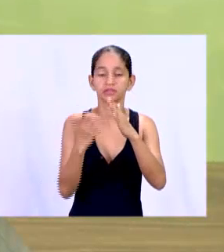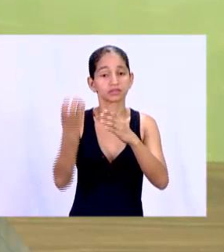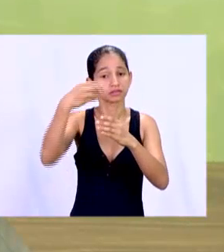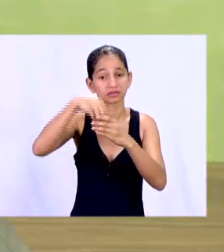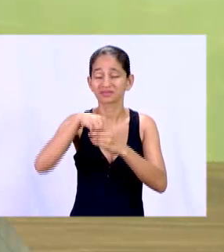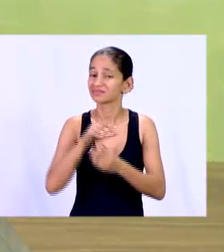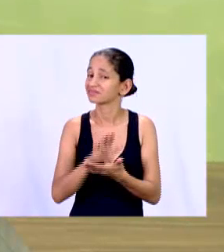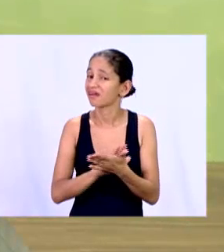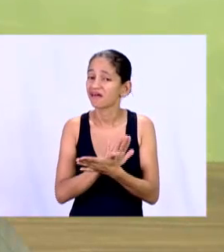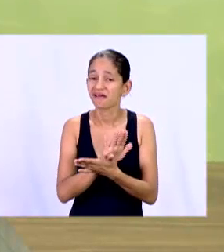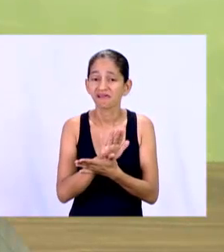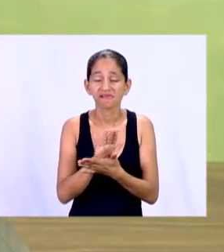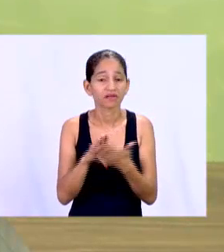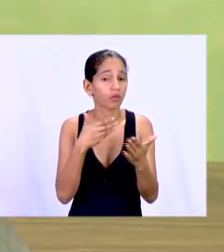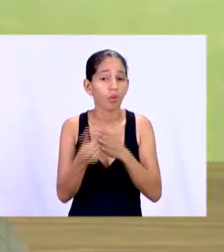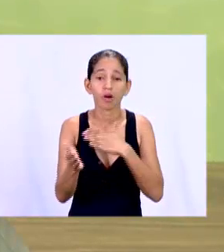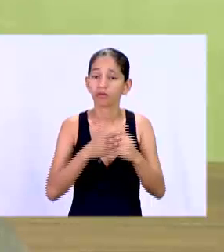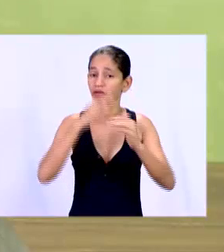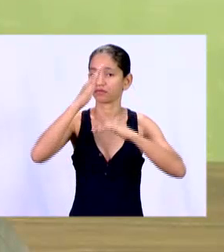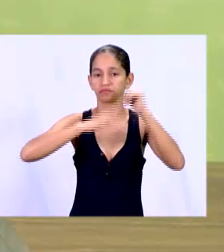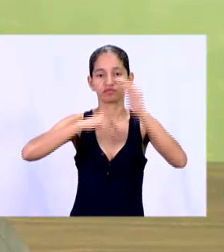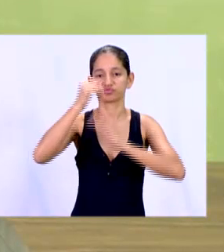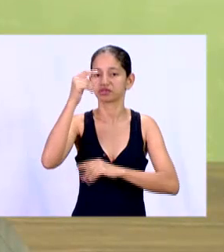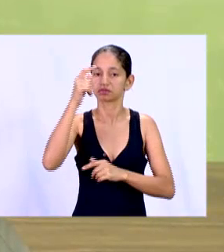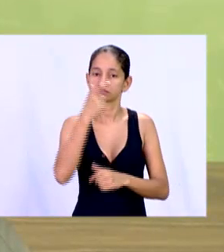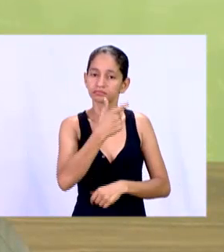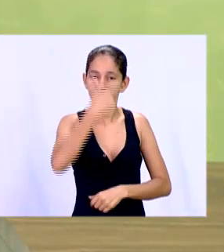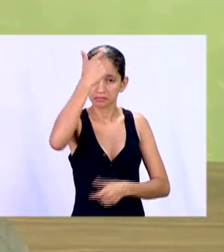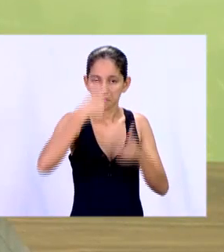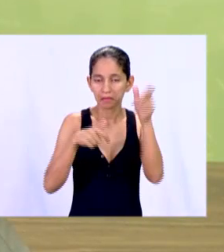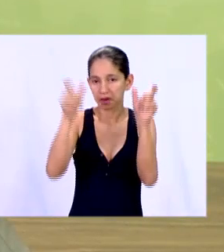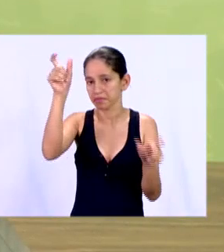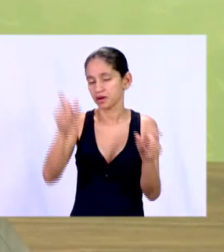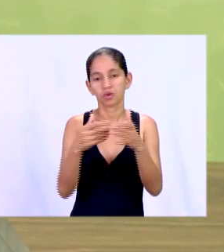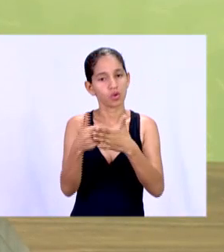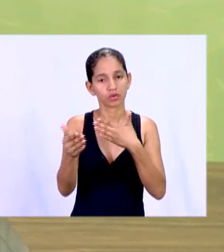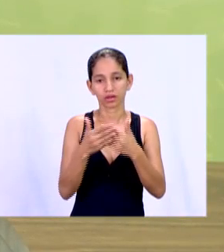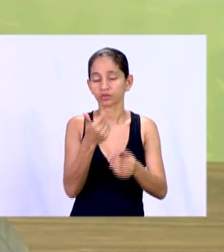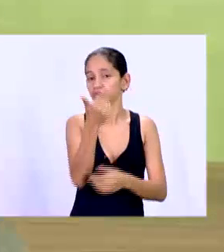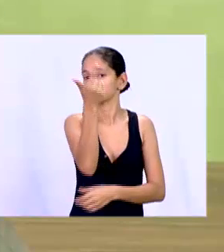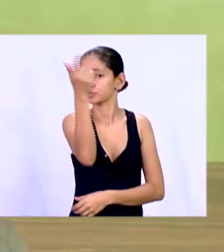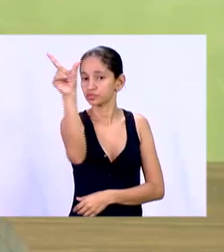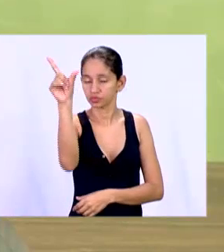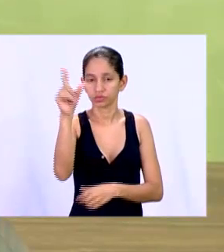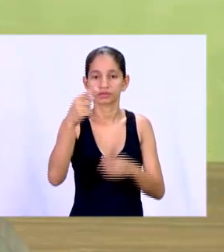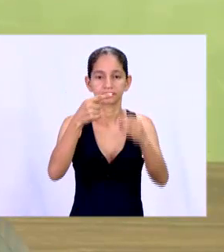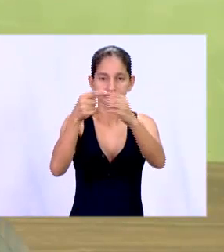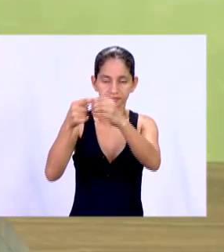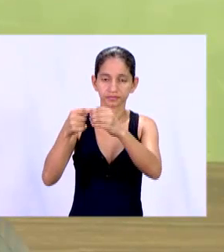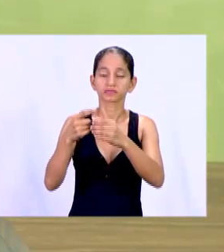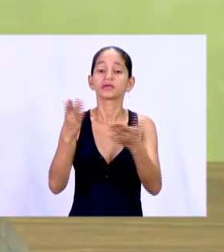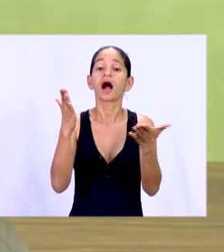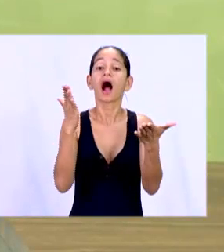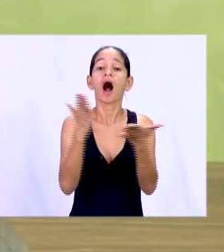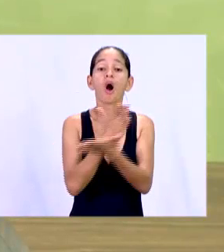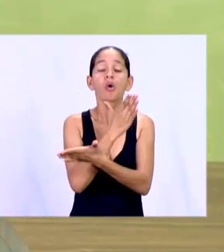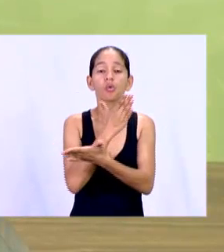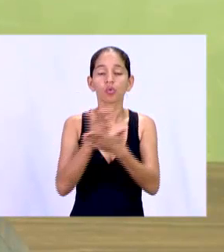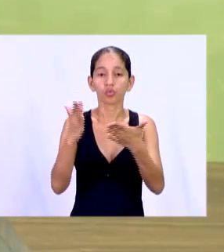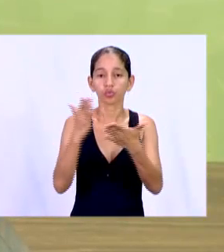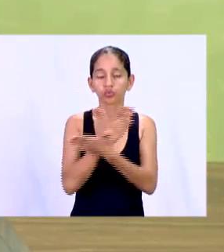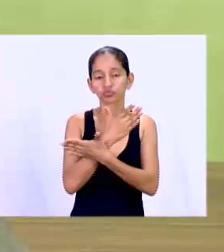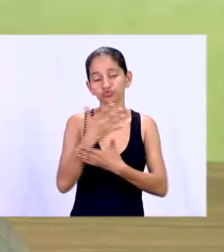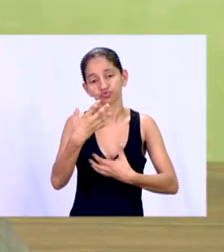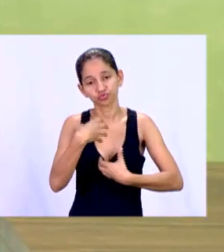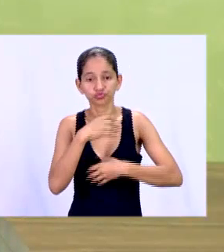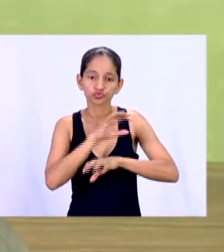profissional independente do cargo. Essa outra vem de São Miguel, né? Alguns comportamentos podem